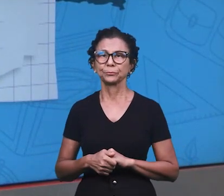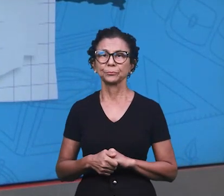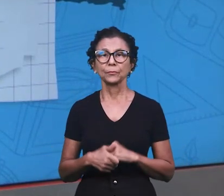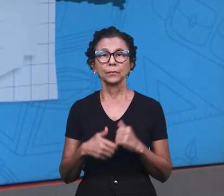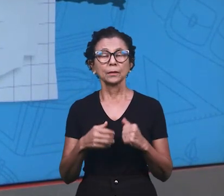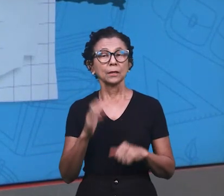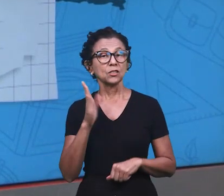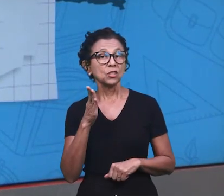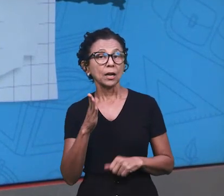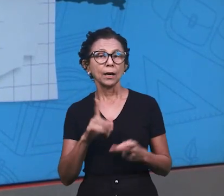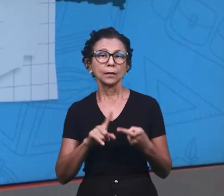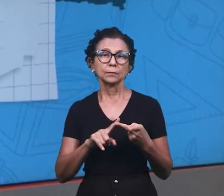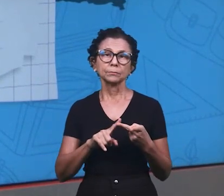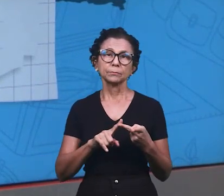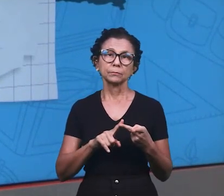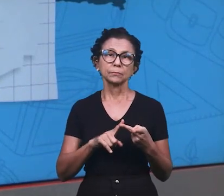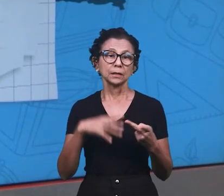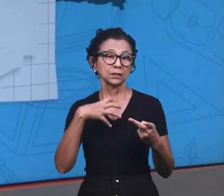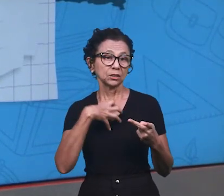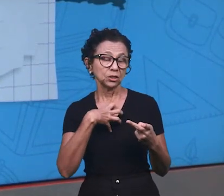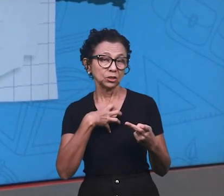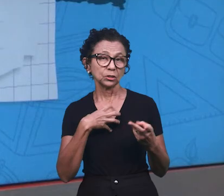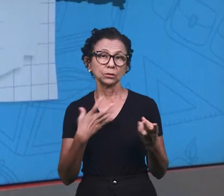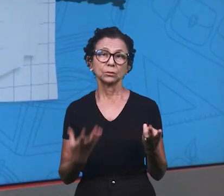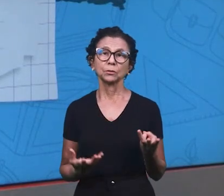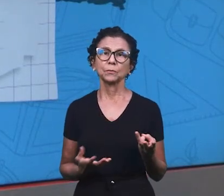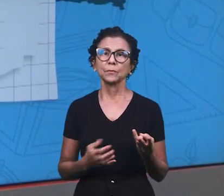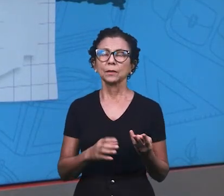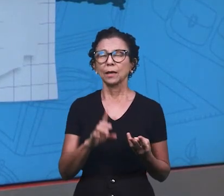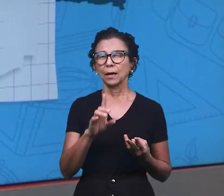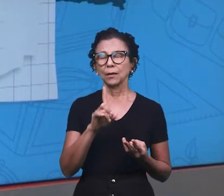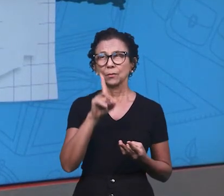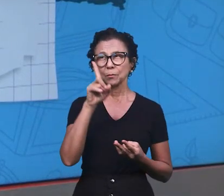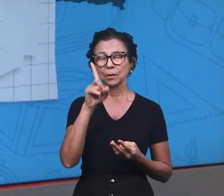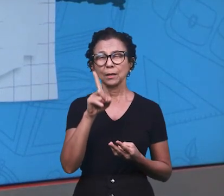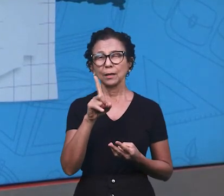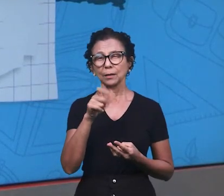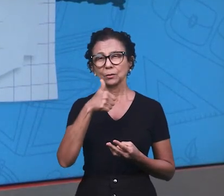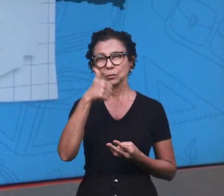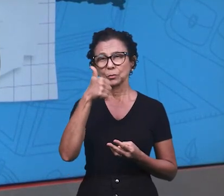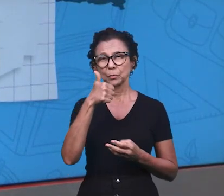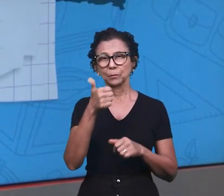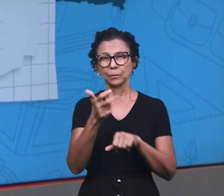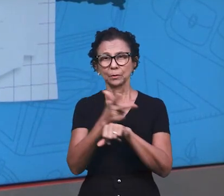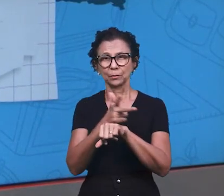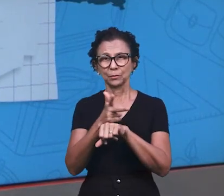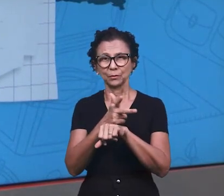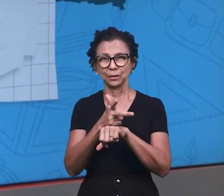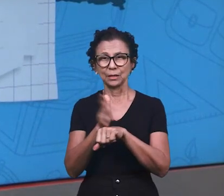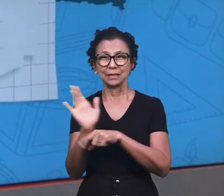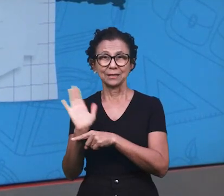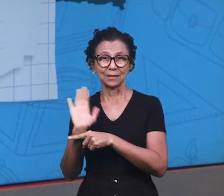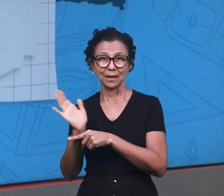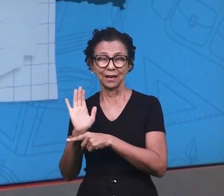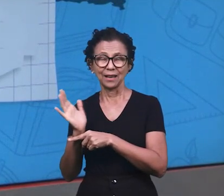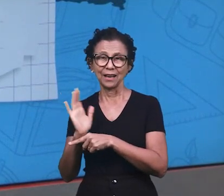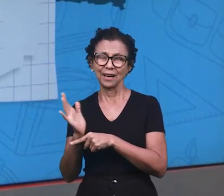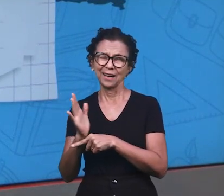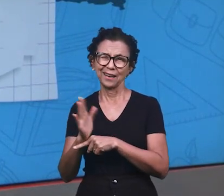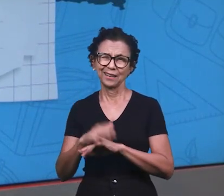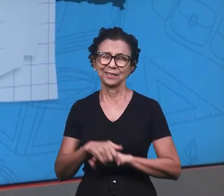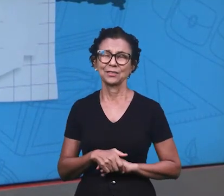sentido. E aí eu vou voltar com você lá no primeiro slide, que eu preciso fazer uma consideração aqui que alguns candidatos às